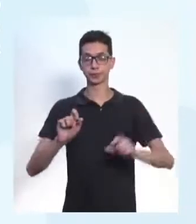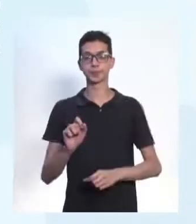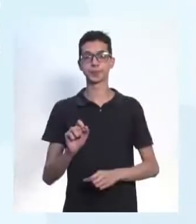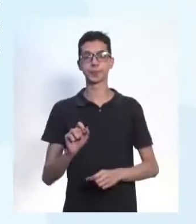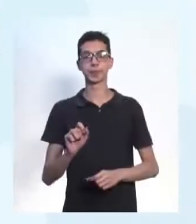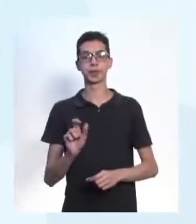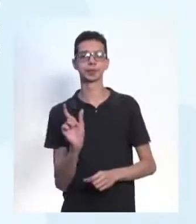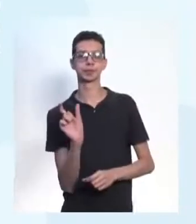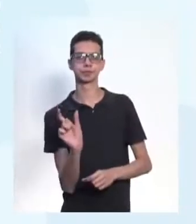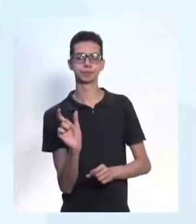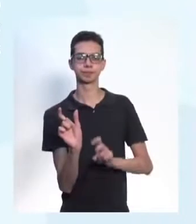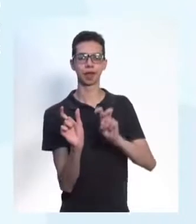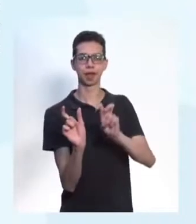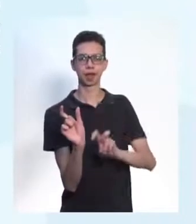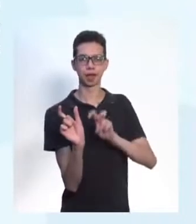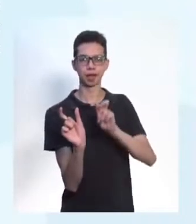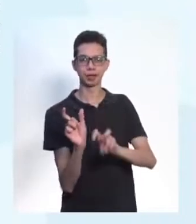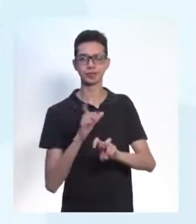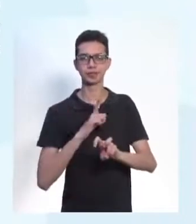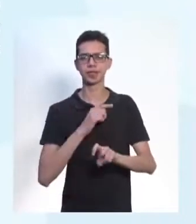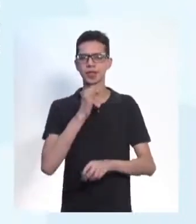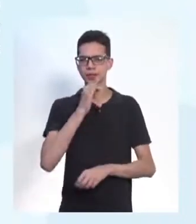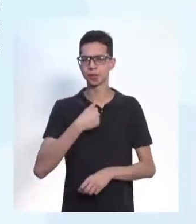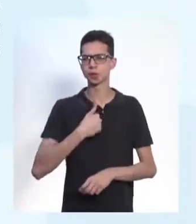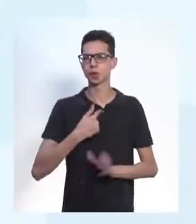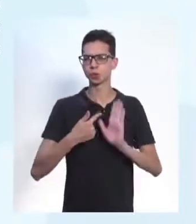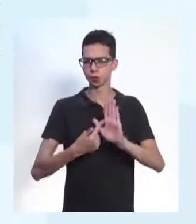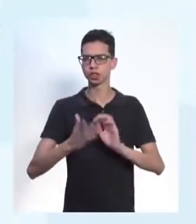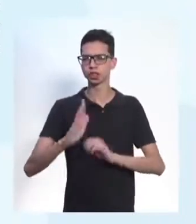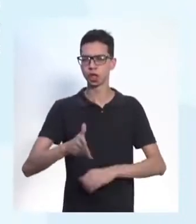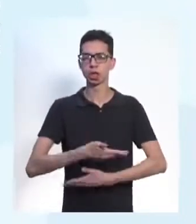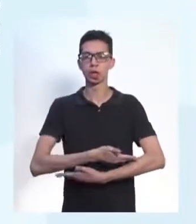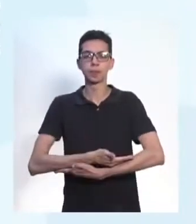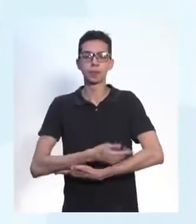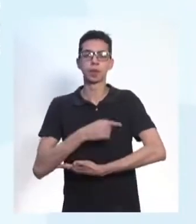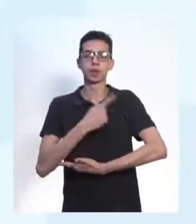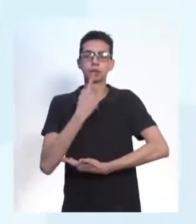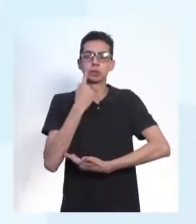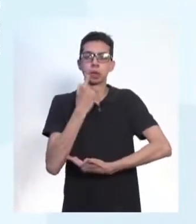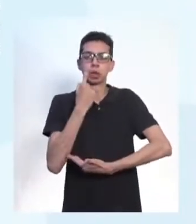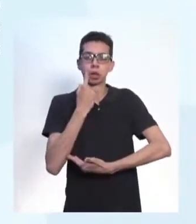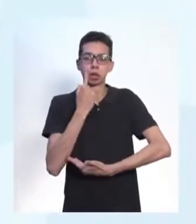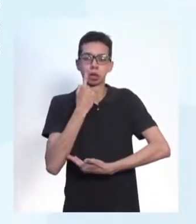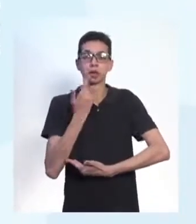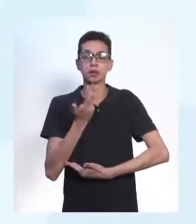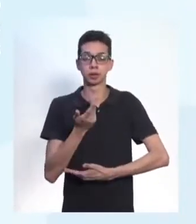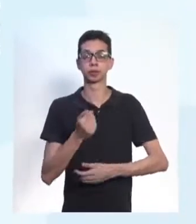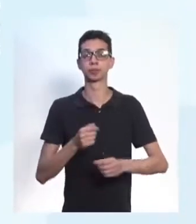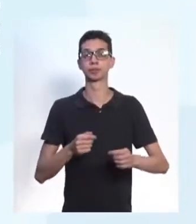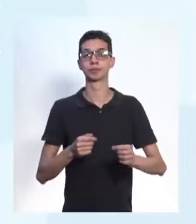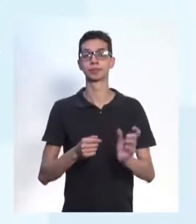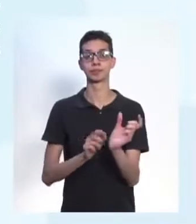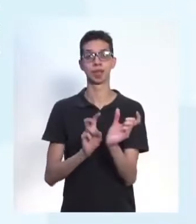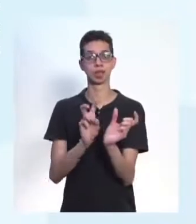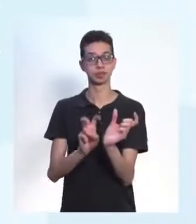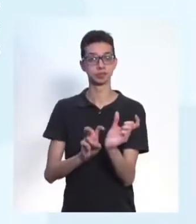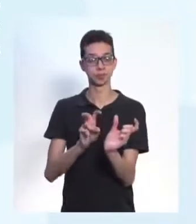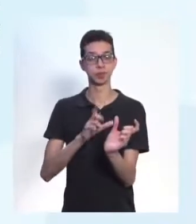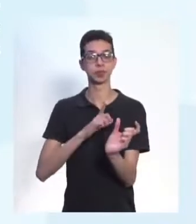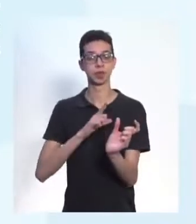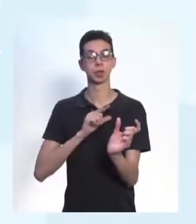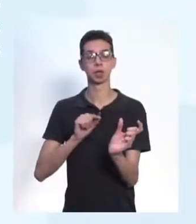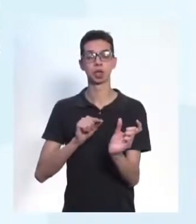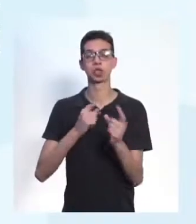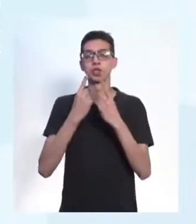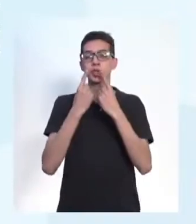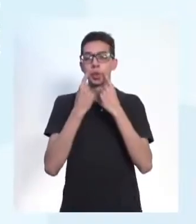o exemplo que eu tinha, o do bebê chorou? Aí eu coloquei um adjunto adverbial na frente, chorou de fome. E